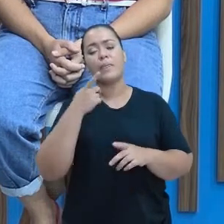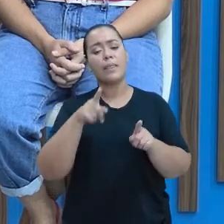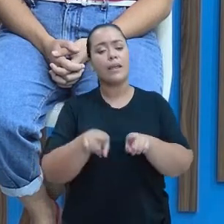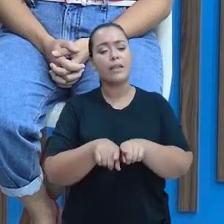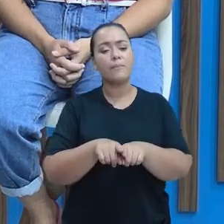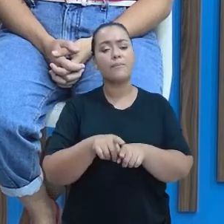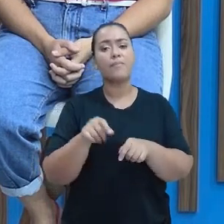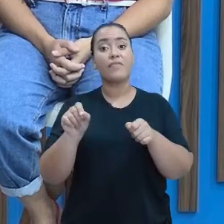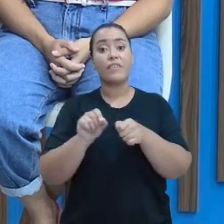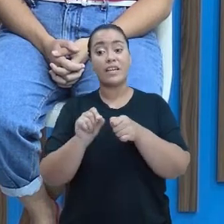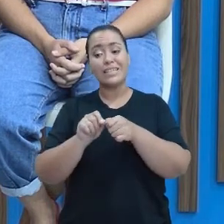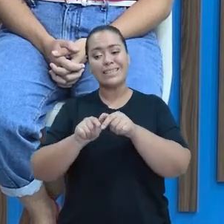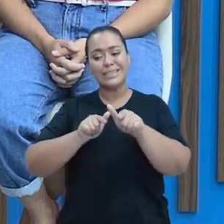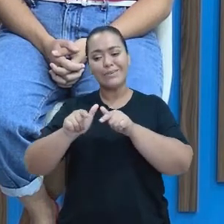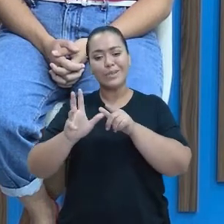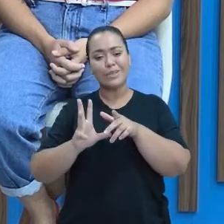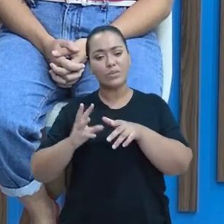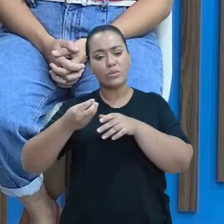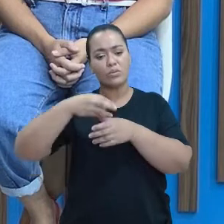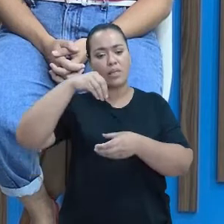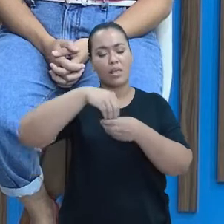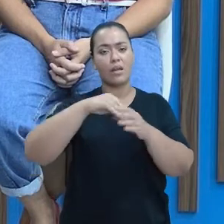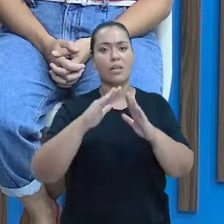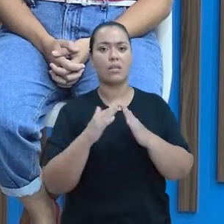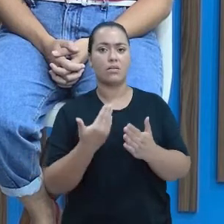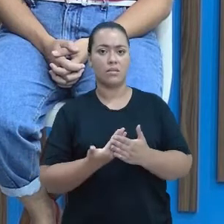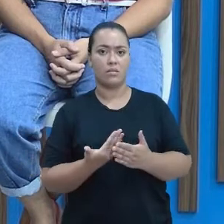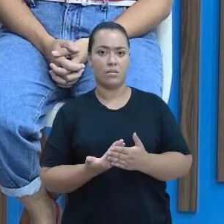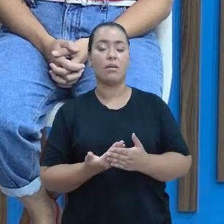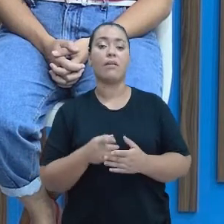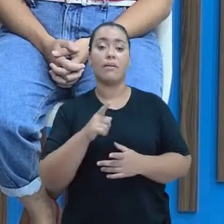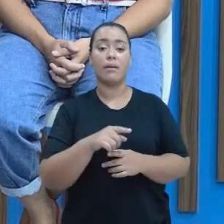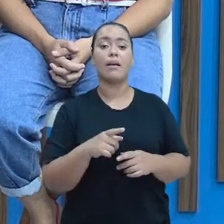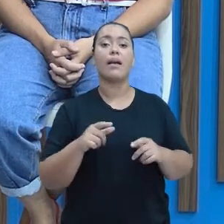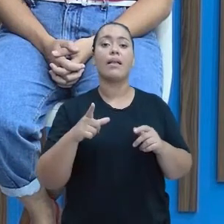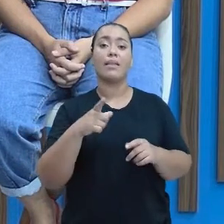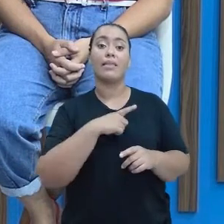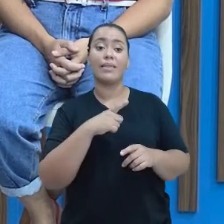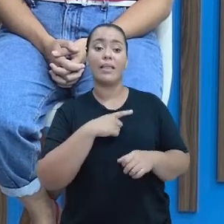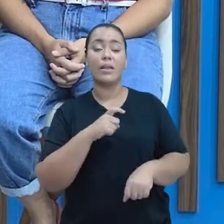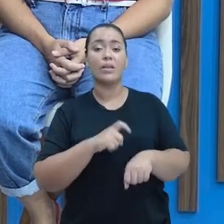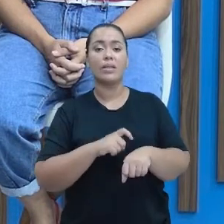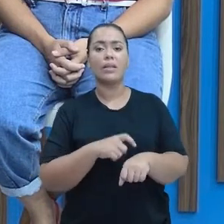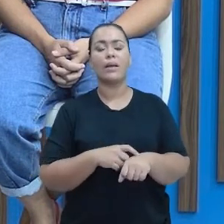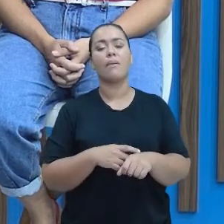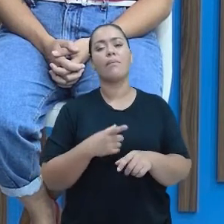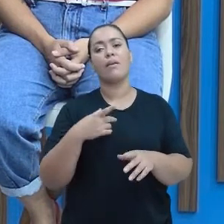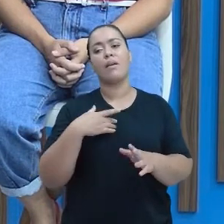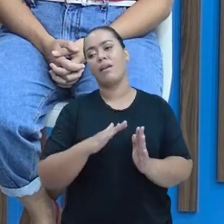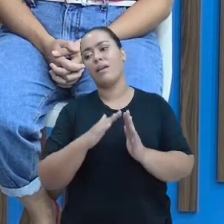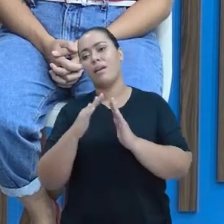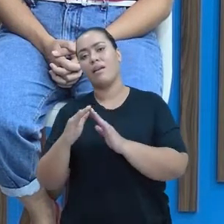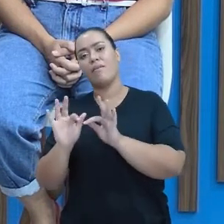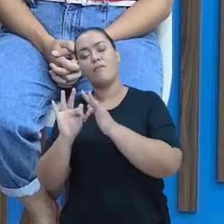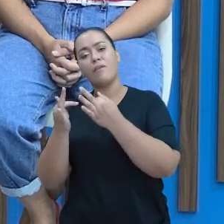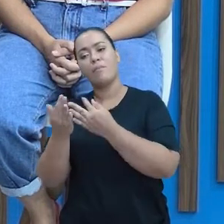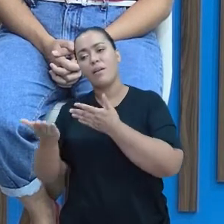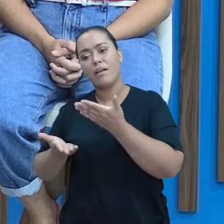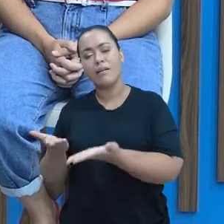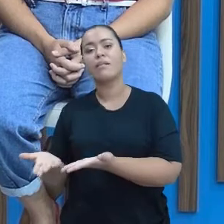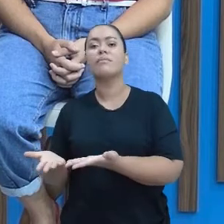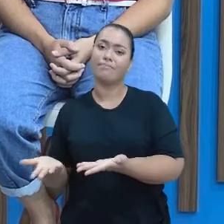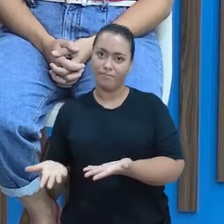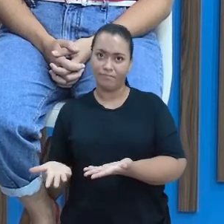fazer o trabalho todo na escola, para poder ter um tempo maior para se dedicar à família.